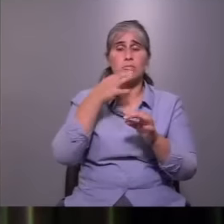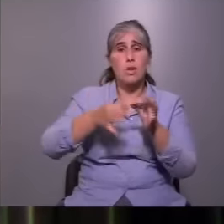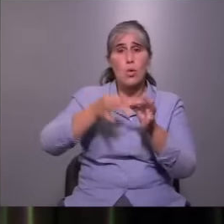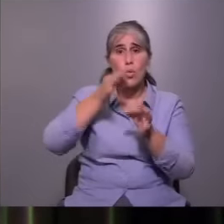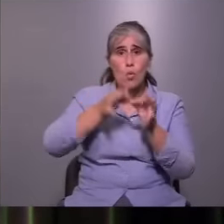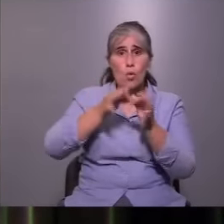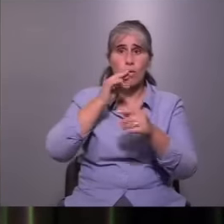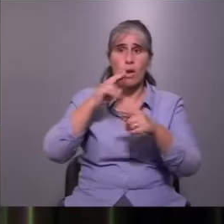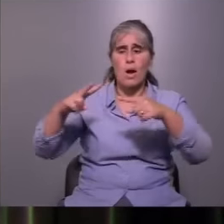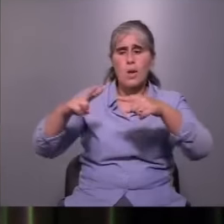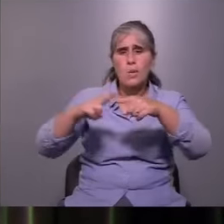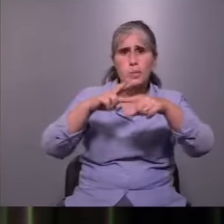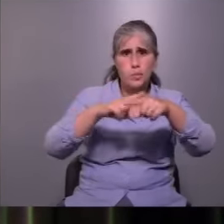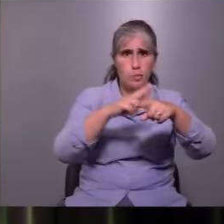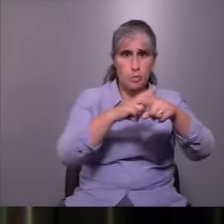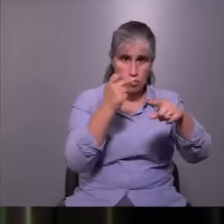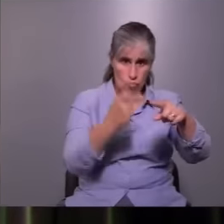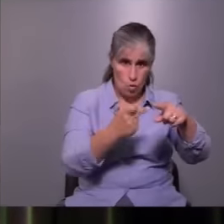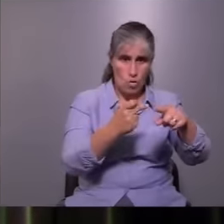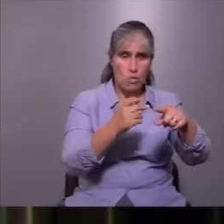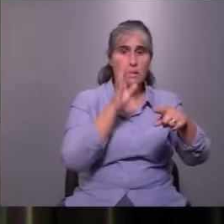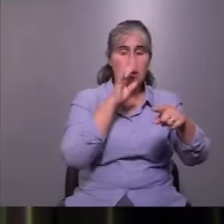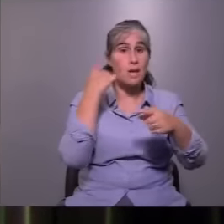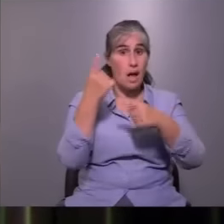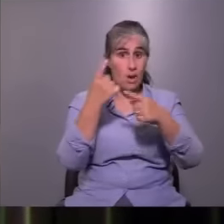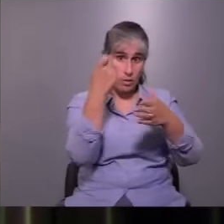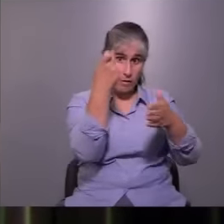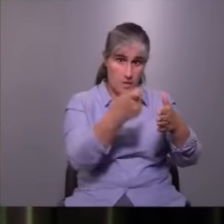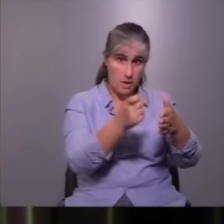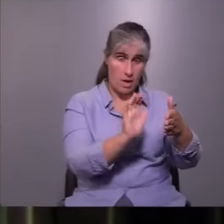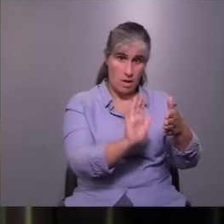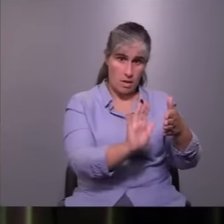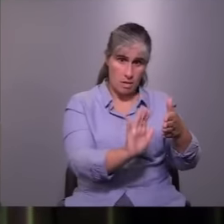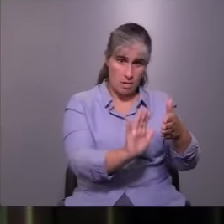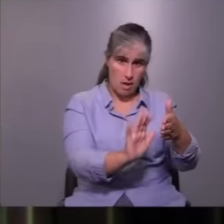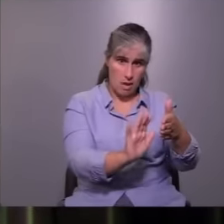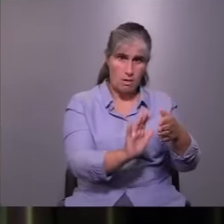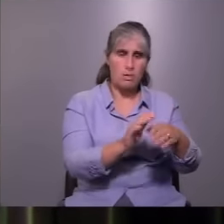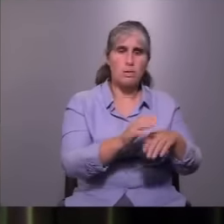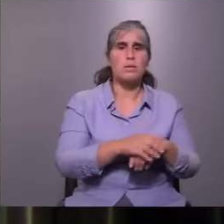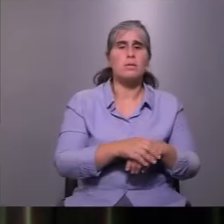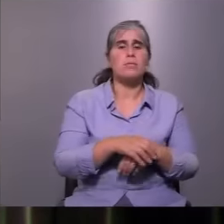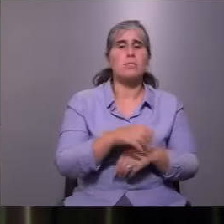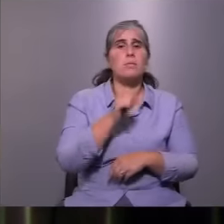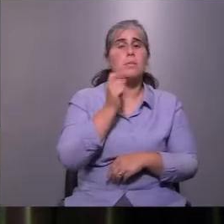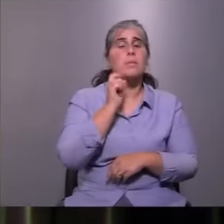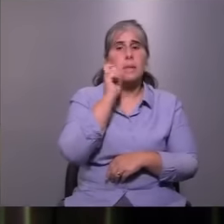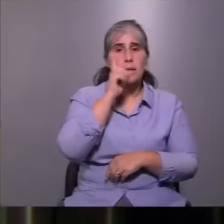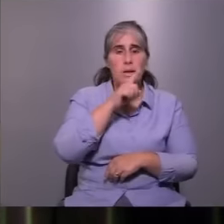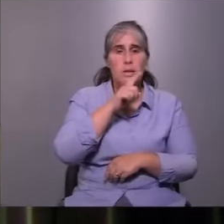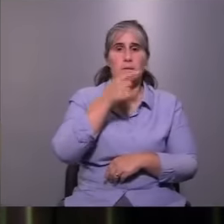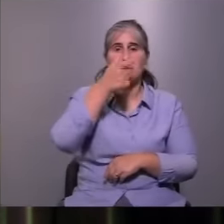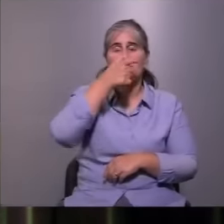Quando vindimares a tua vinha, não voltes para rebuscar os cachos que